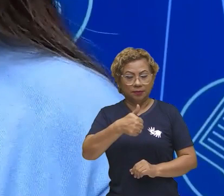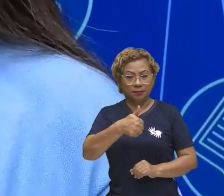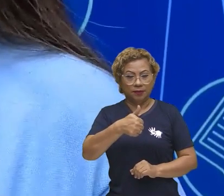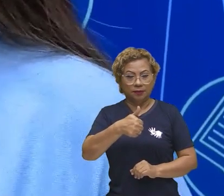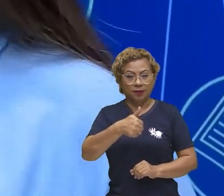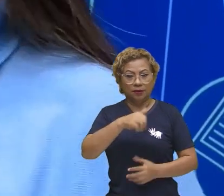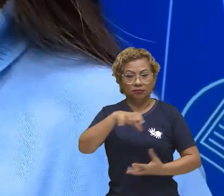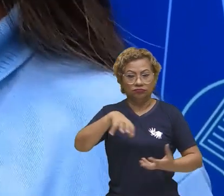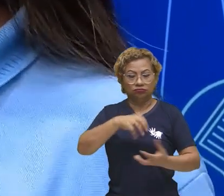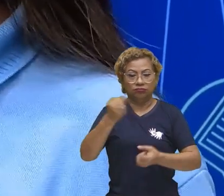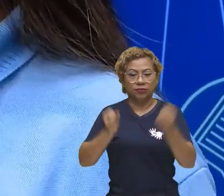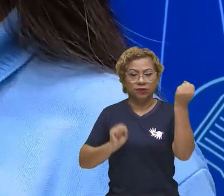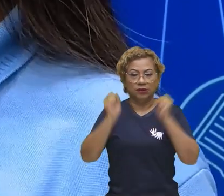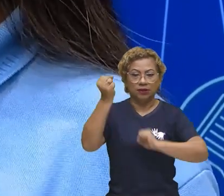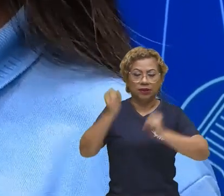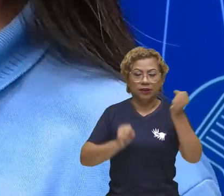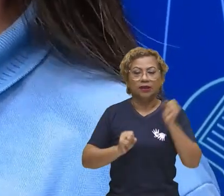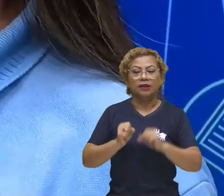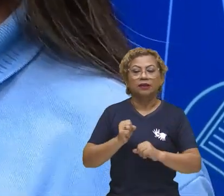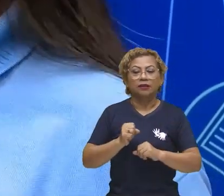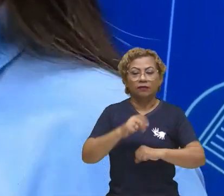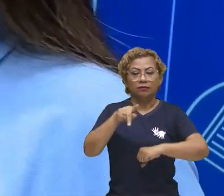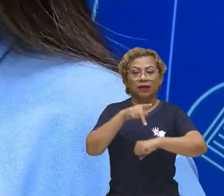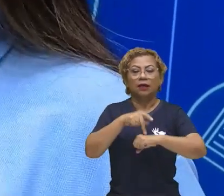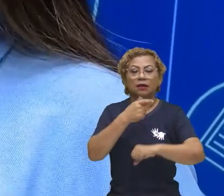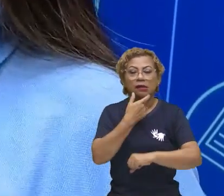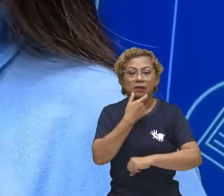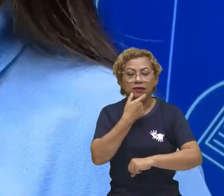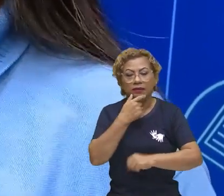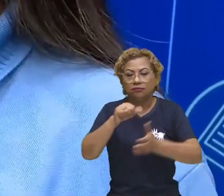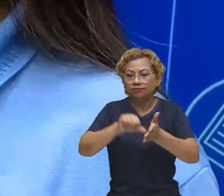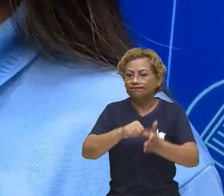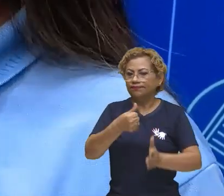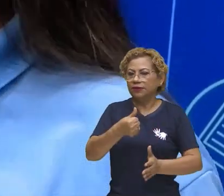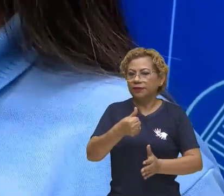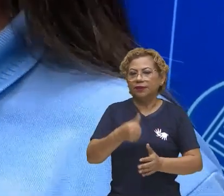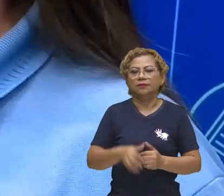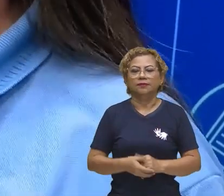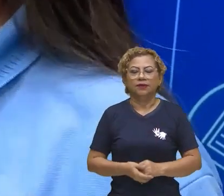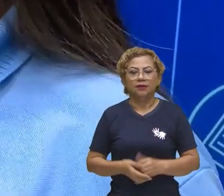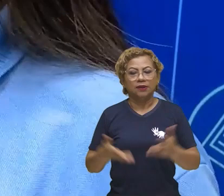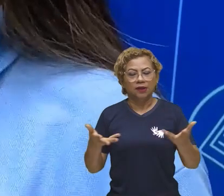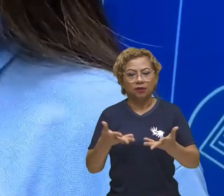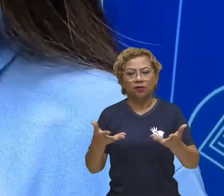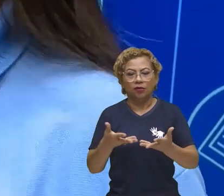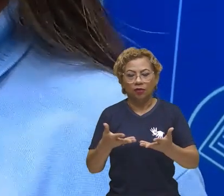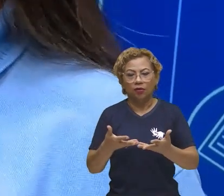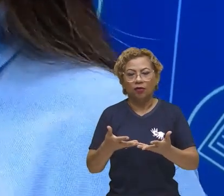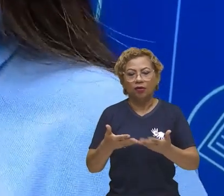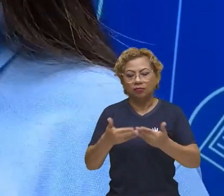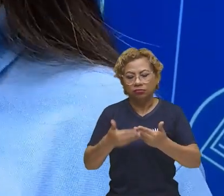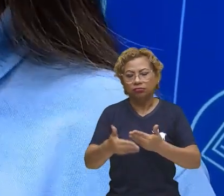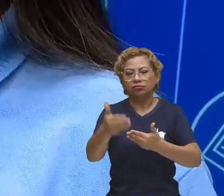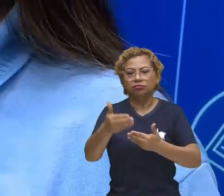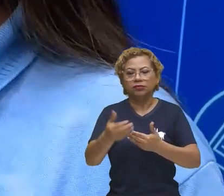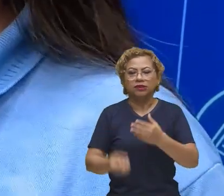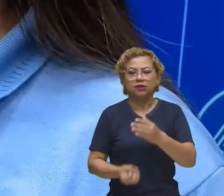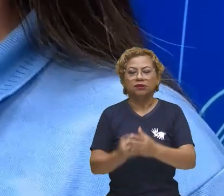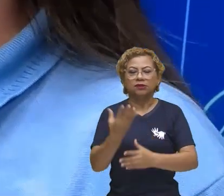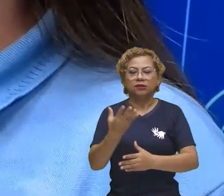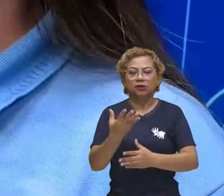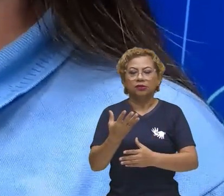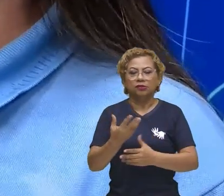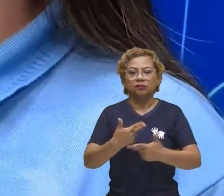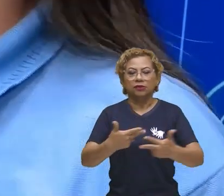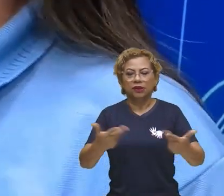do período industrial era a Inglaterra, ou seja, ela liderou. Agora nós vamos ver surgir na segunda fase os Estados Unidos como uma